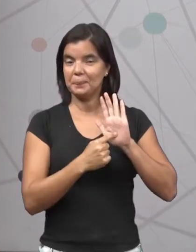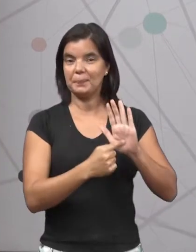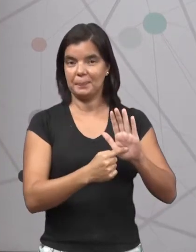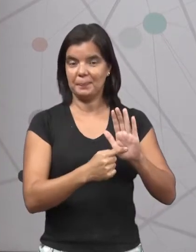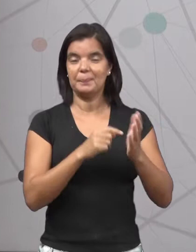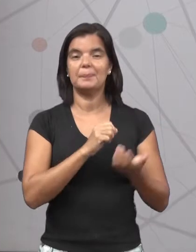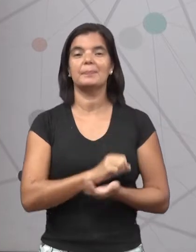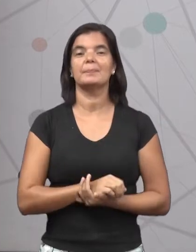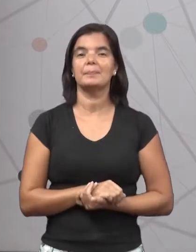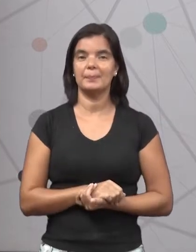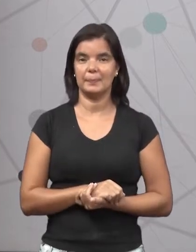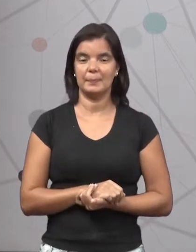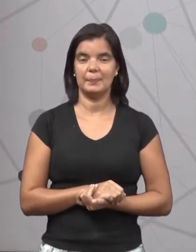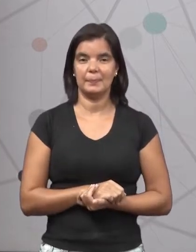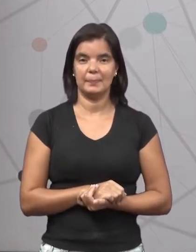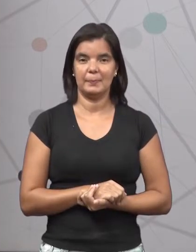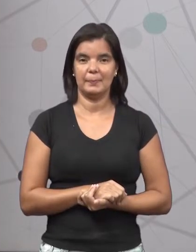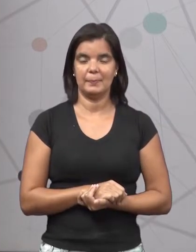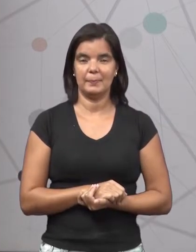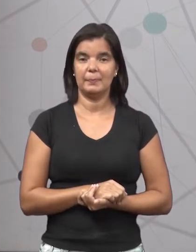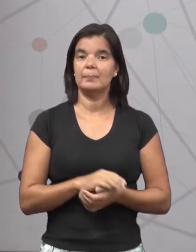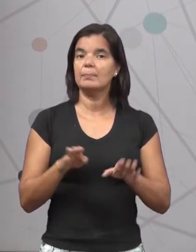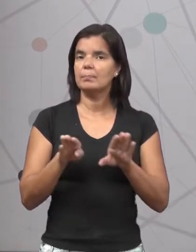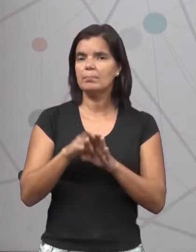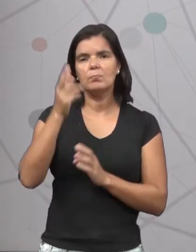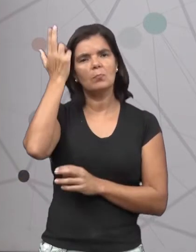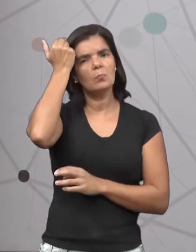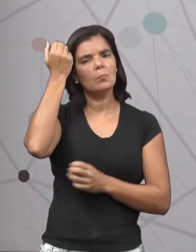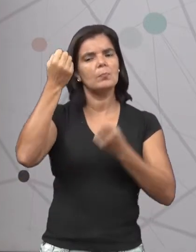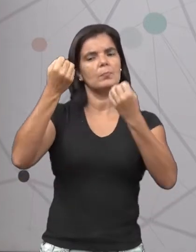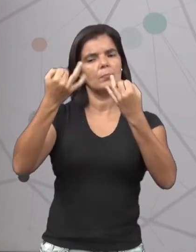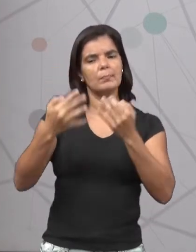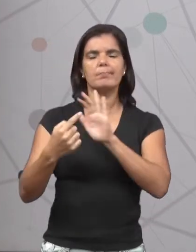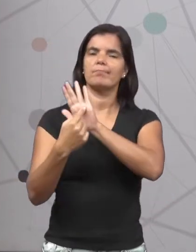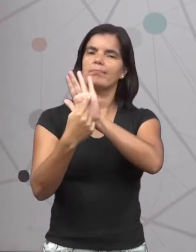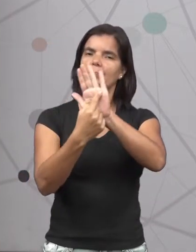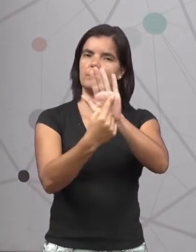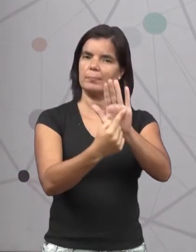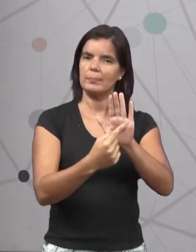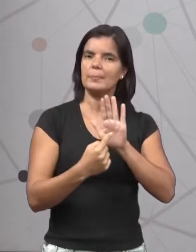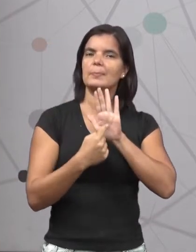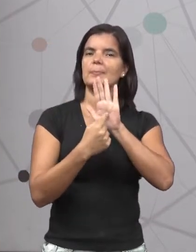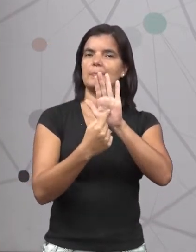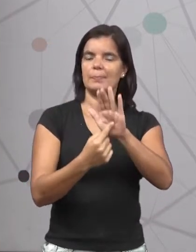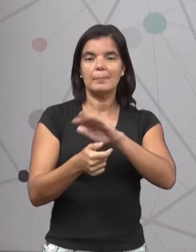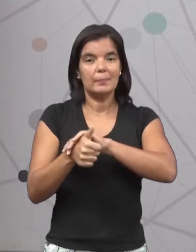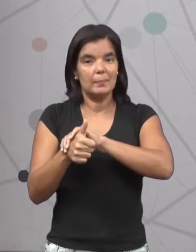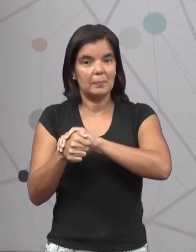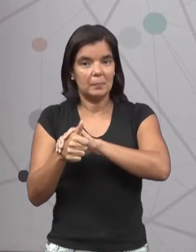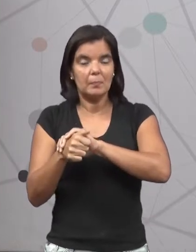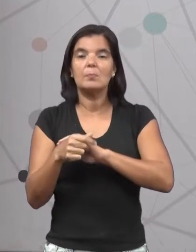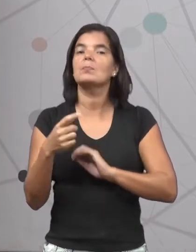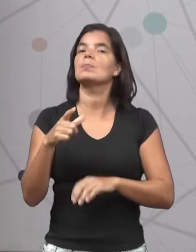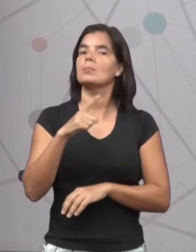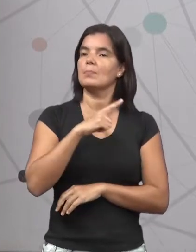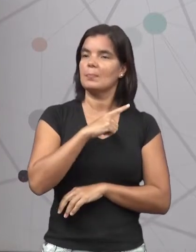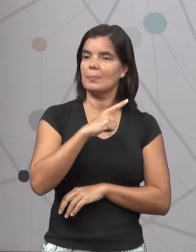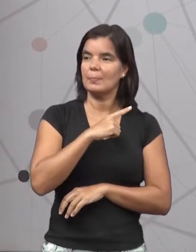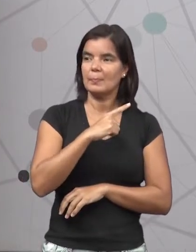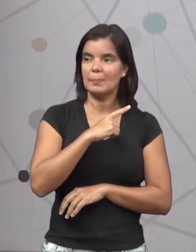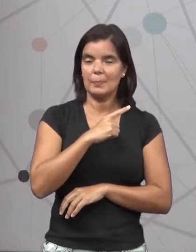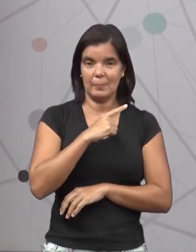nessa imagem. E a lebre continuou mostrando. Tartaruga, nós também